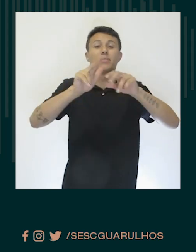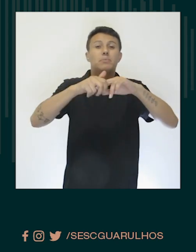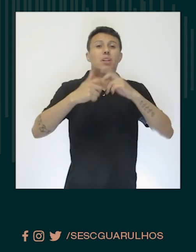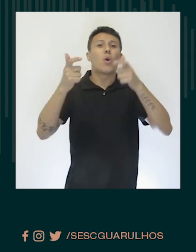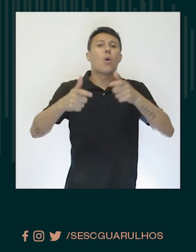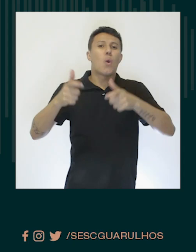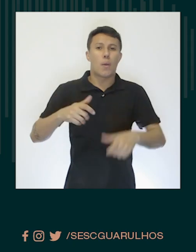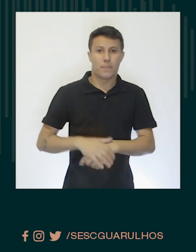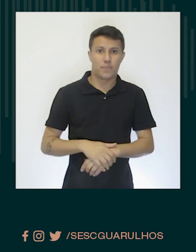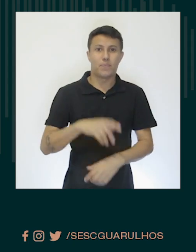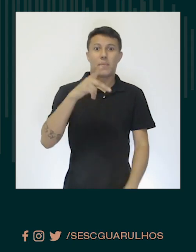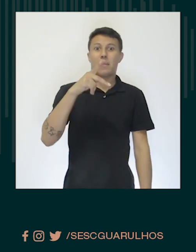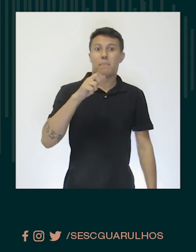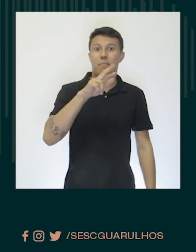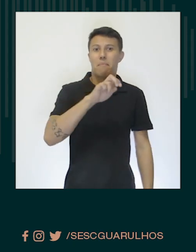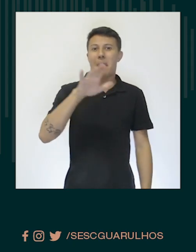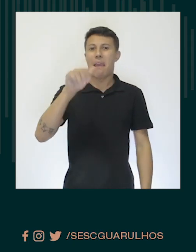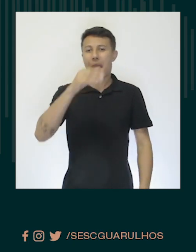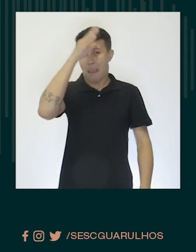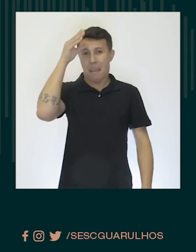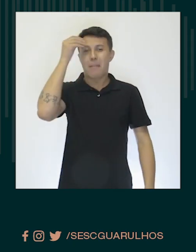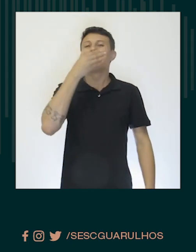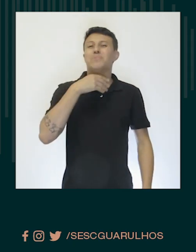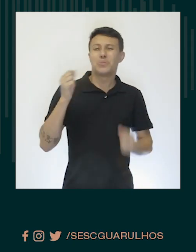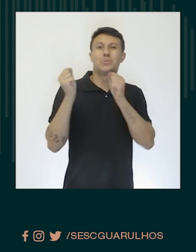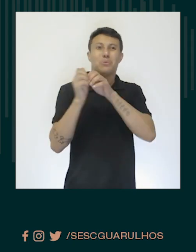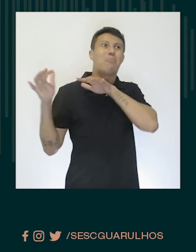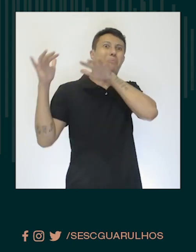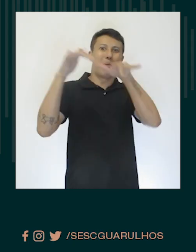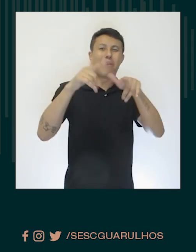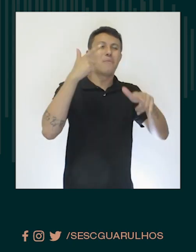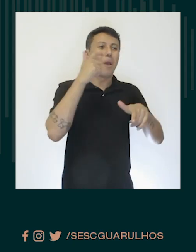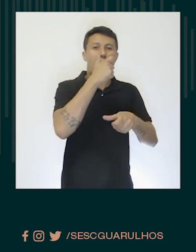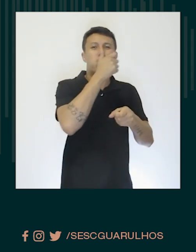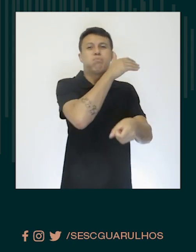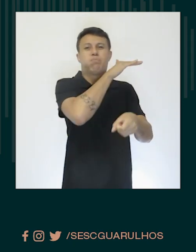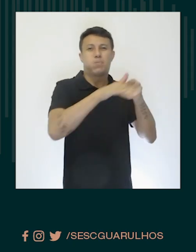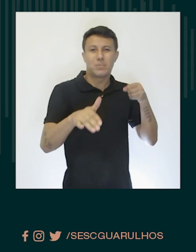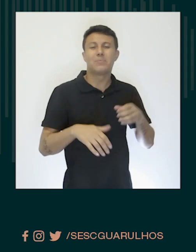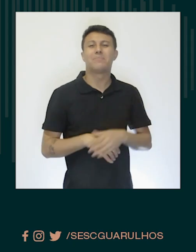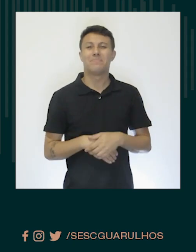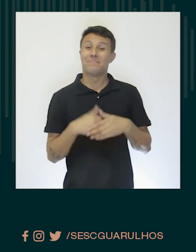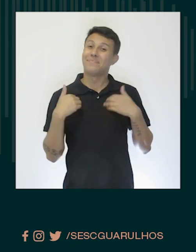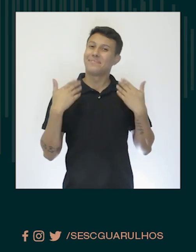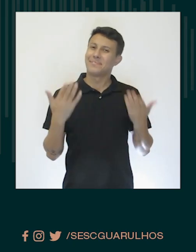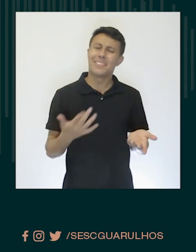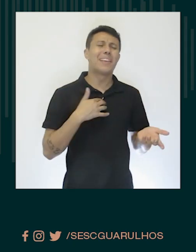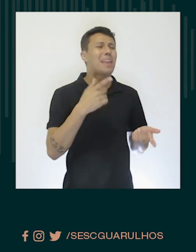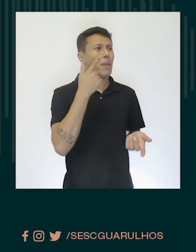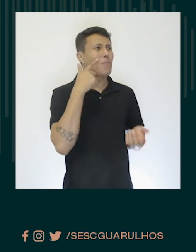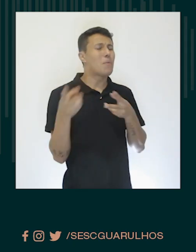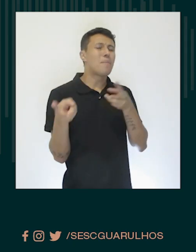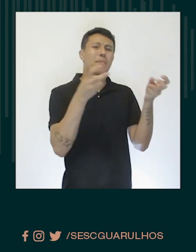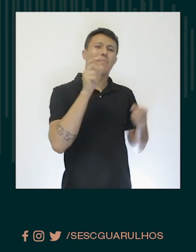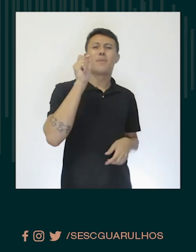também, tocou o João Perreca, os Alambiques, tocou uma galera, tocou Rafa Moreira, local de todo mundo, o bagulho foi louco. E aí